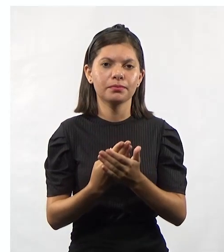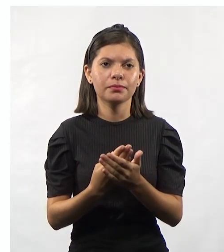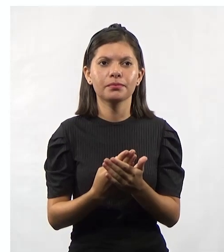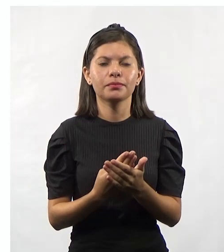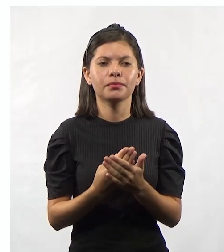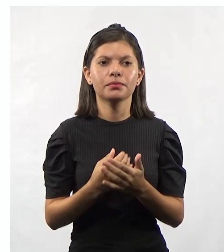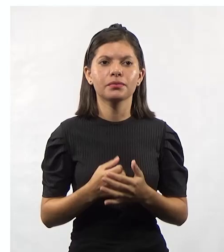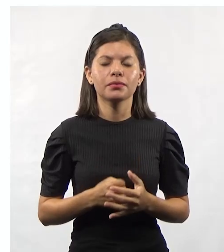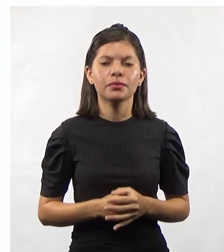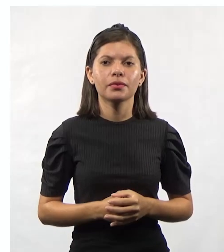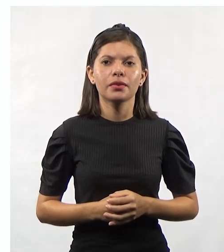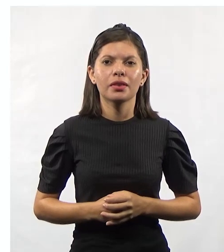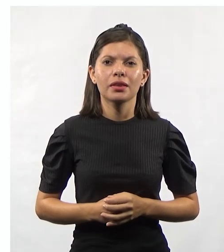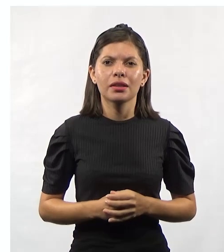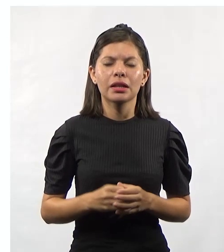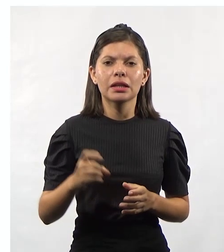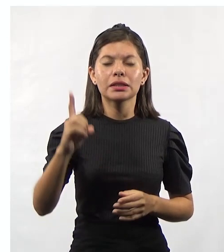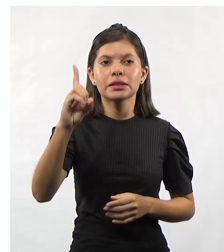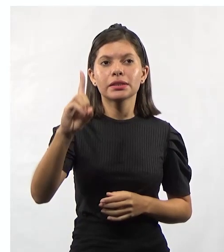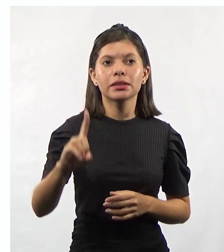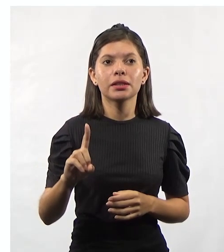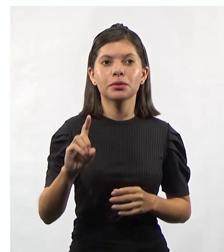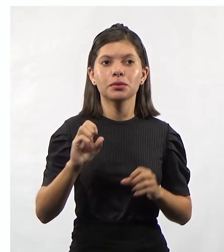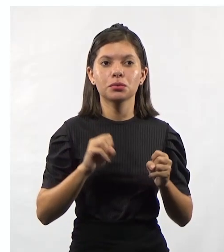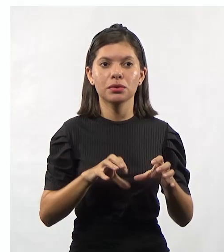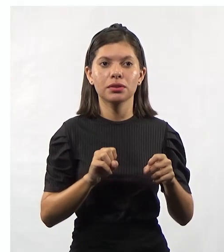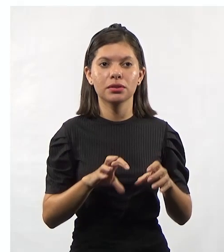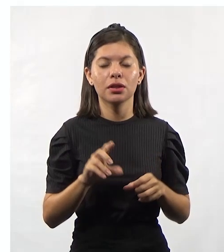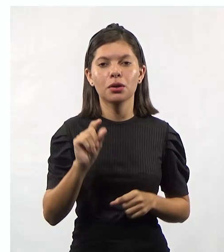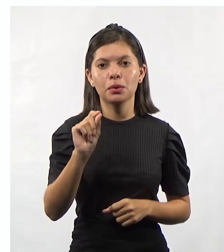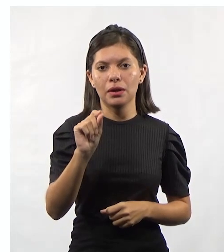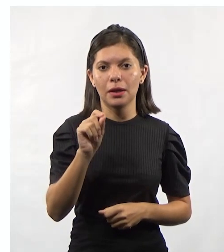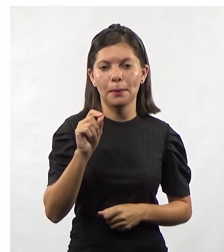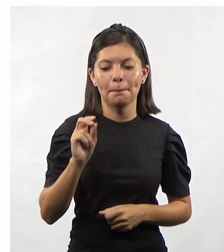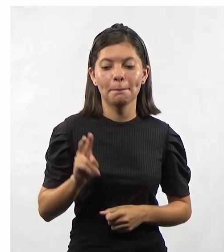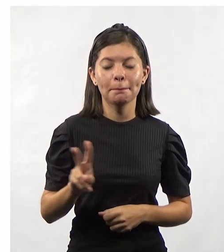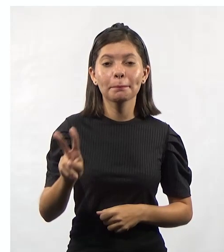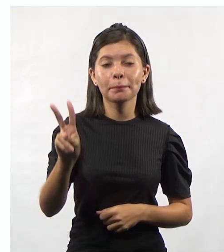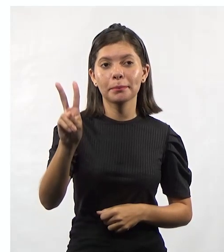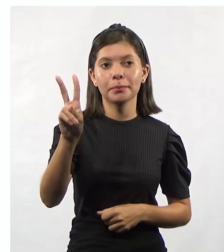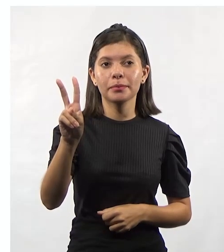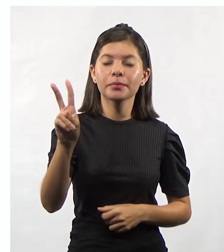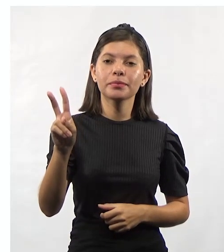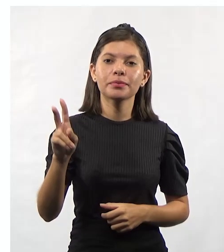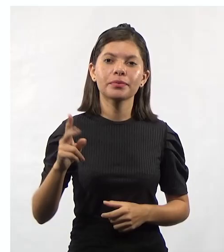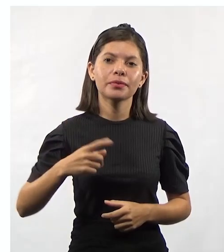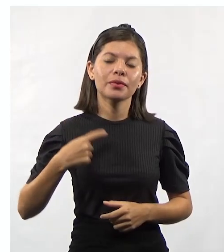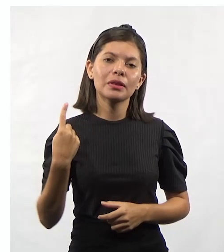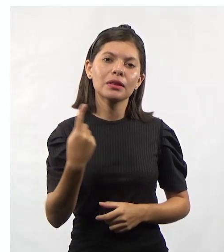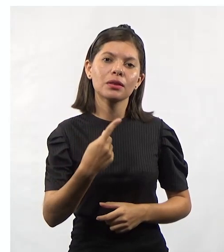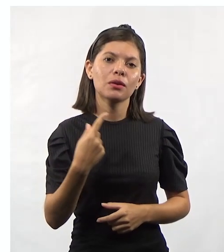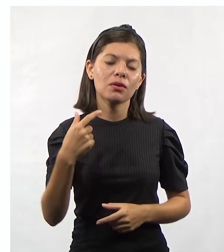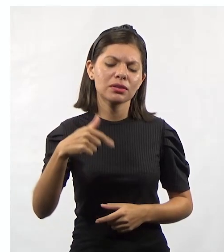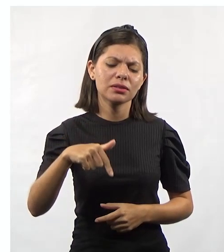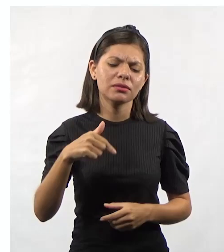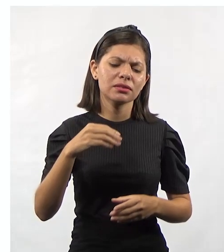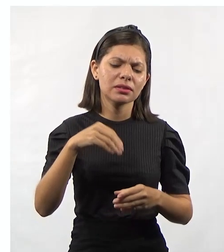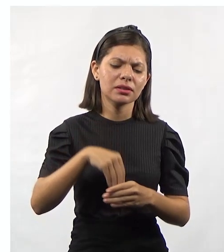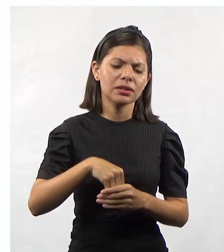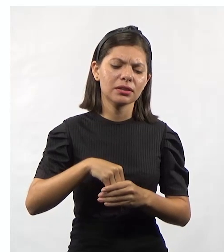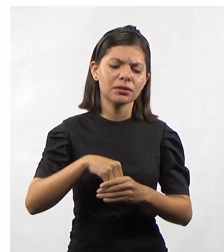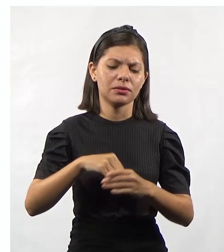escolar, quando a gente fala em direitos em educação, são os valores. Quais são os valores que nós temos na